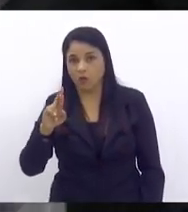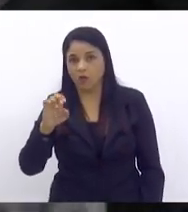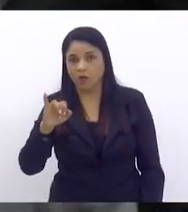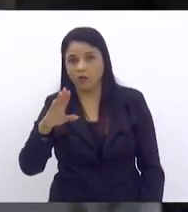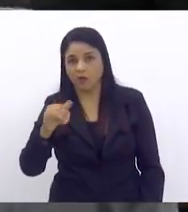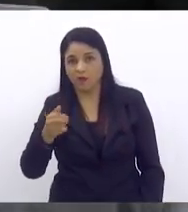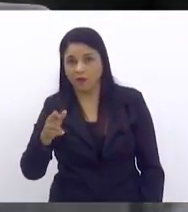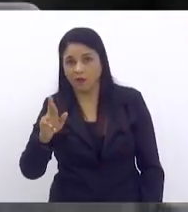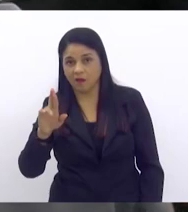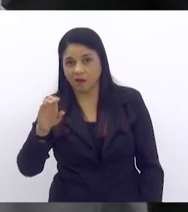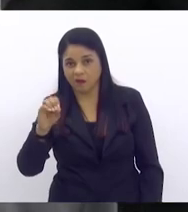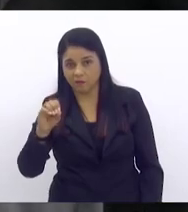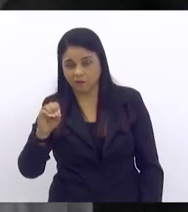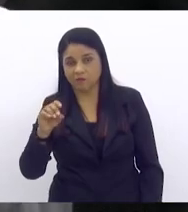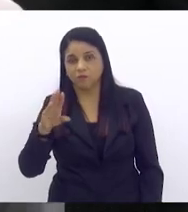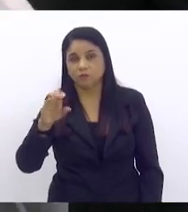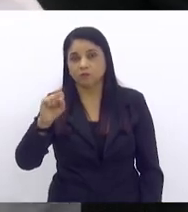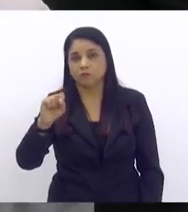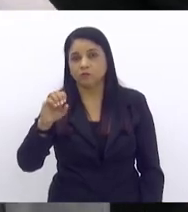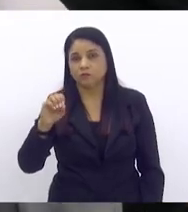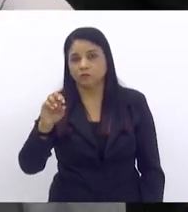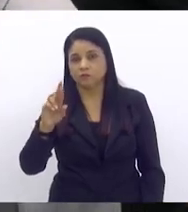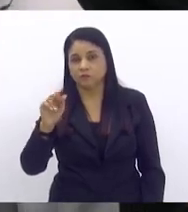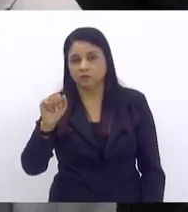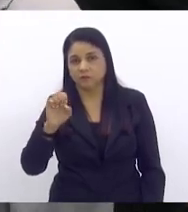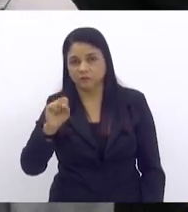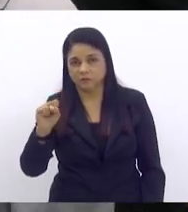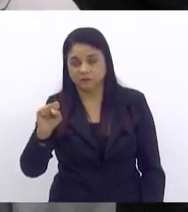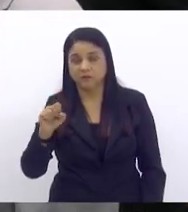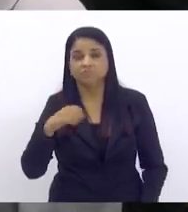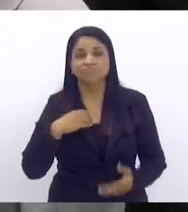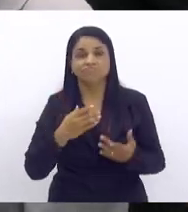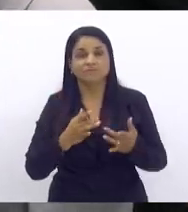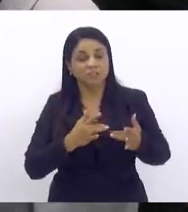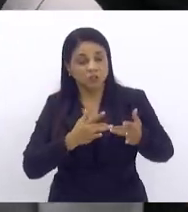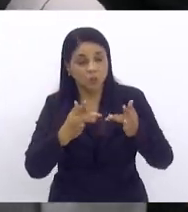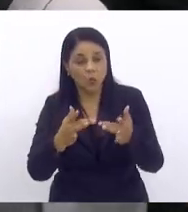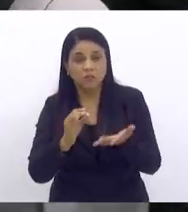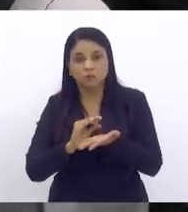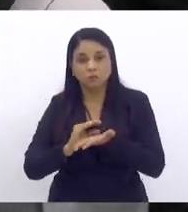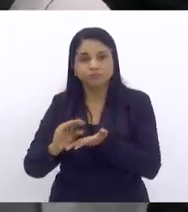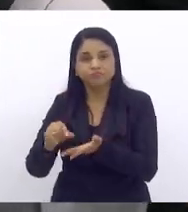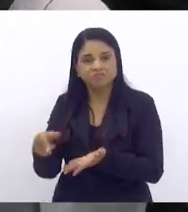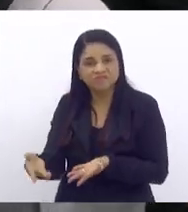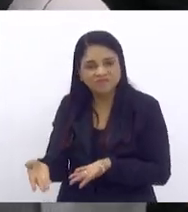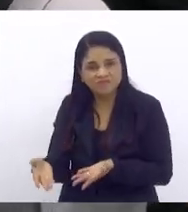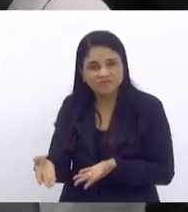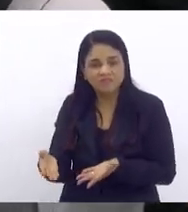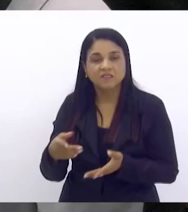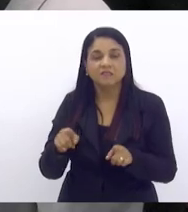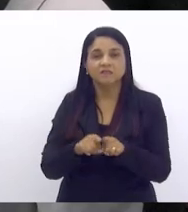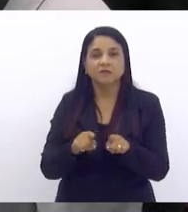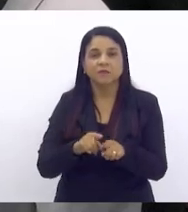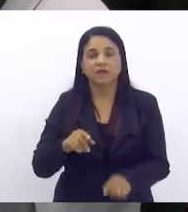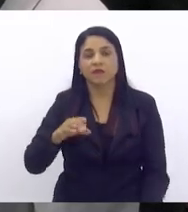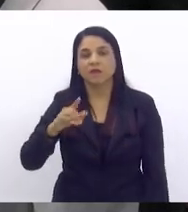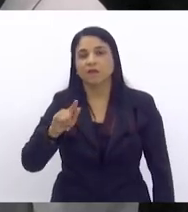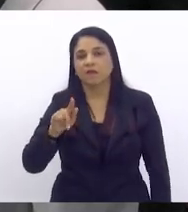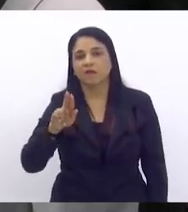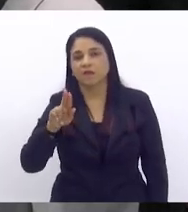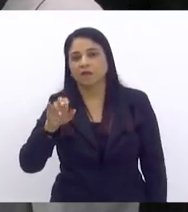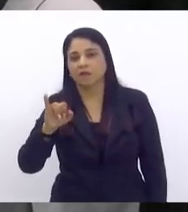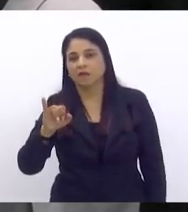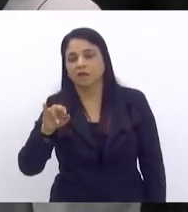Sorães recebeu doação do dono dessa ONG. E não é só, presidente. O senhor Guilherme Schleder,